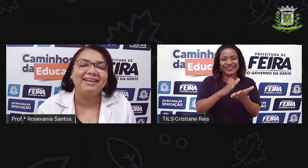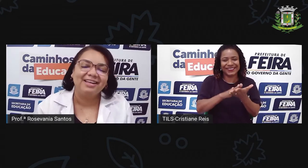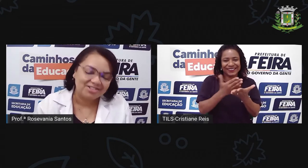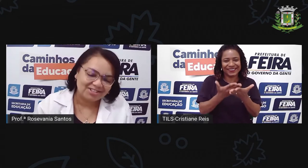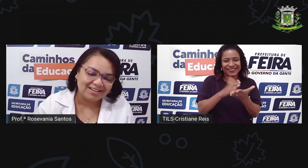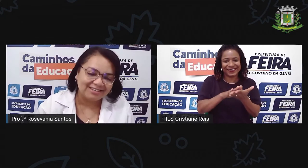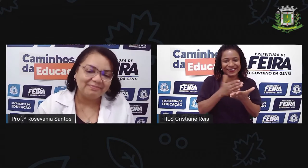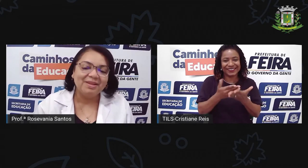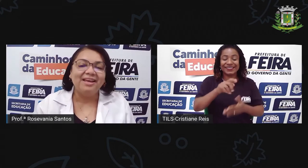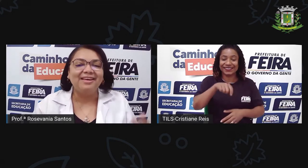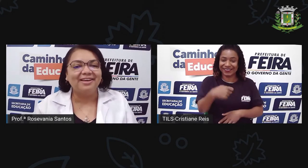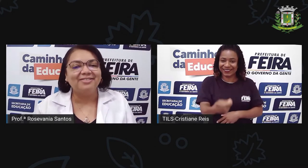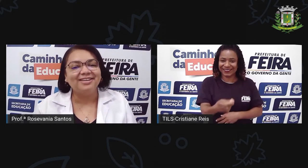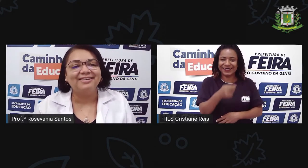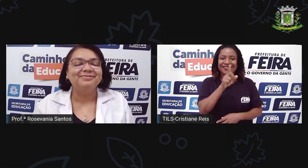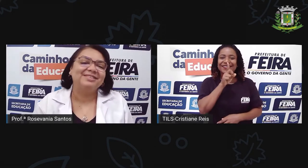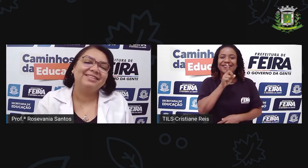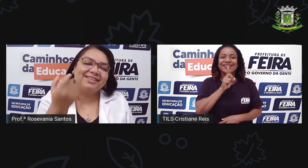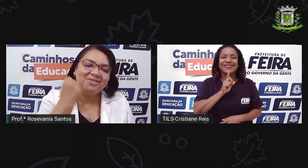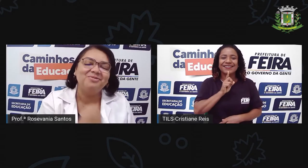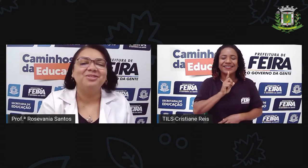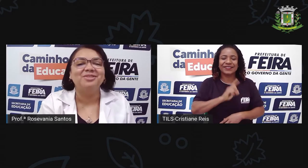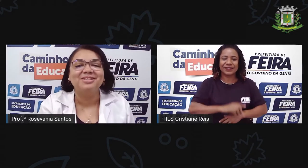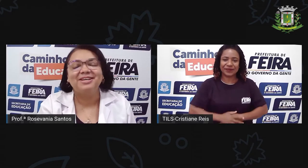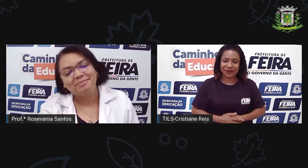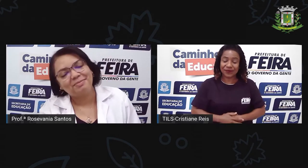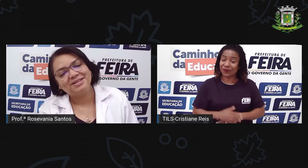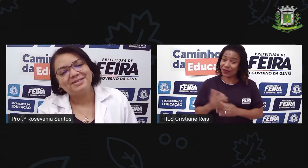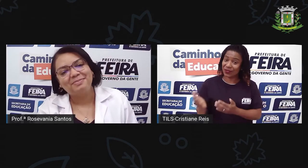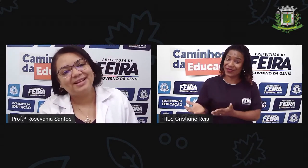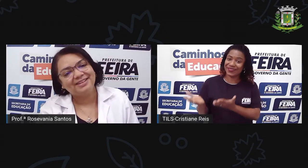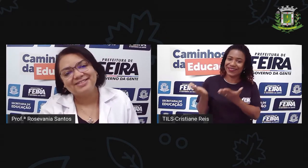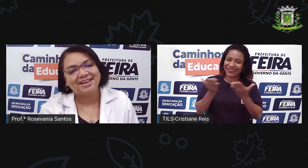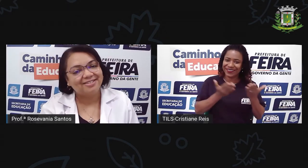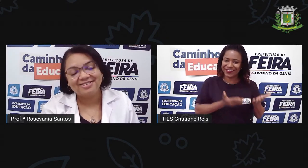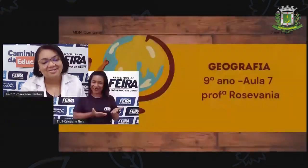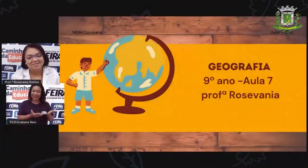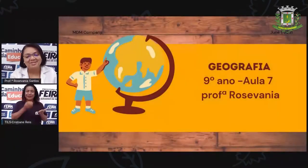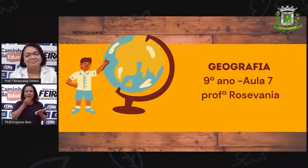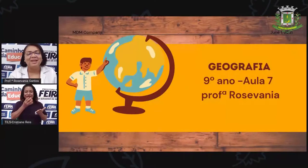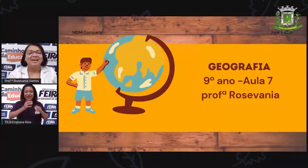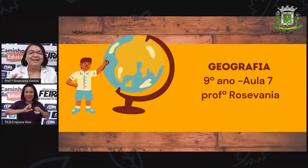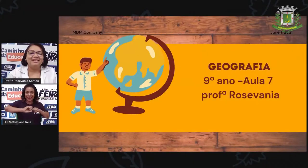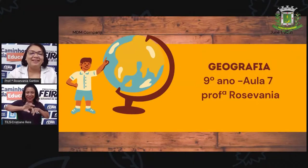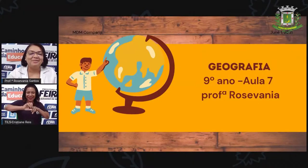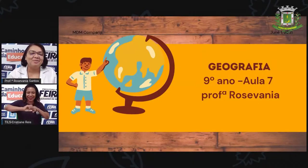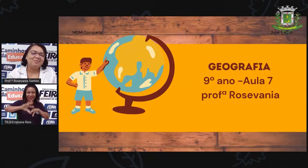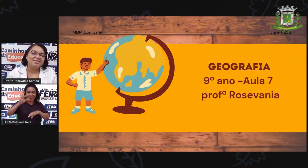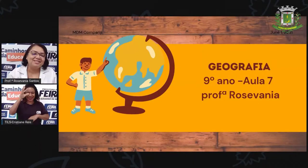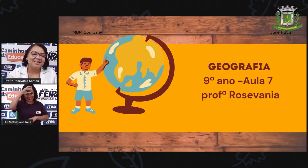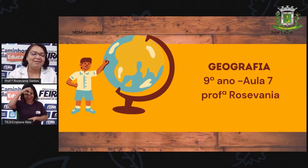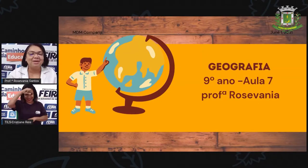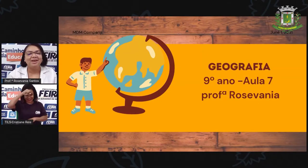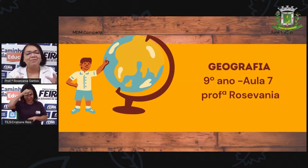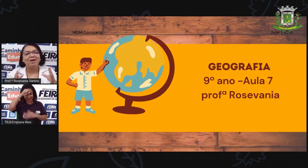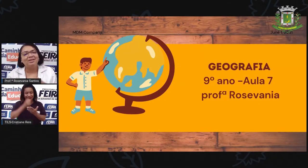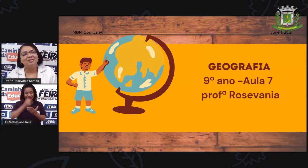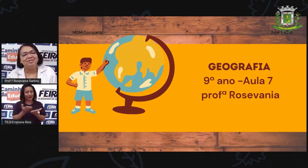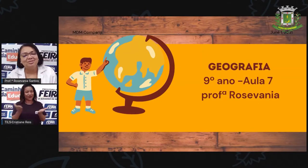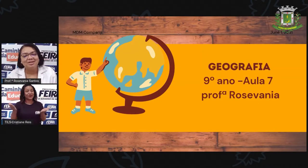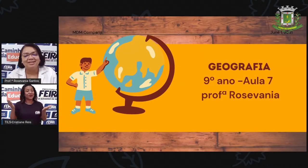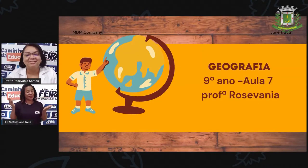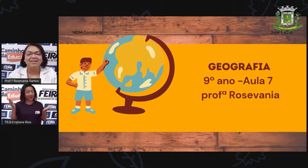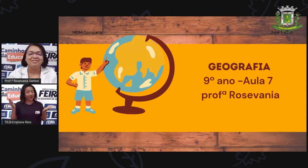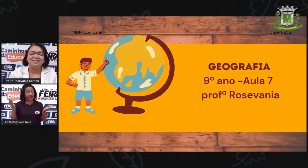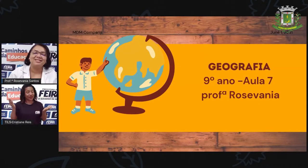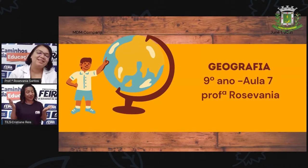companheirinha Cristiane. E eu, né? Convido você para participar da nossa aula de hoje. Então, como vocês sabem, é uma aula do